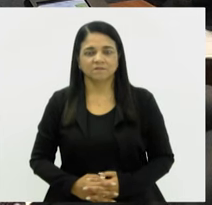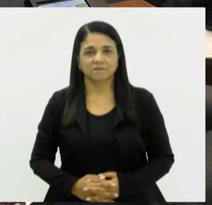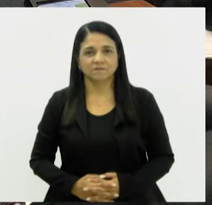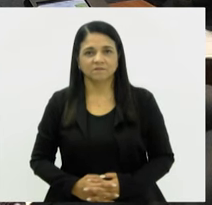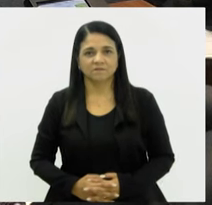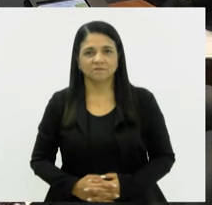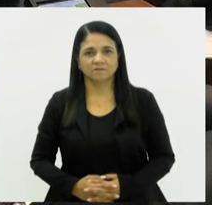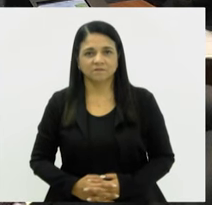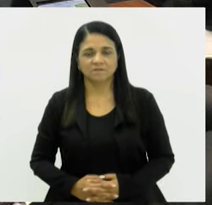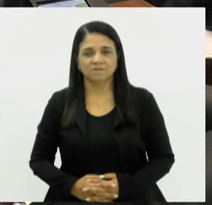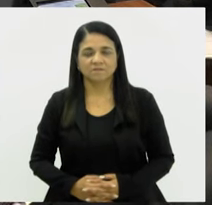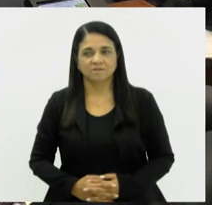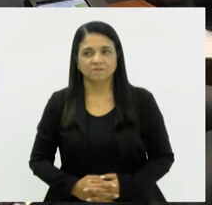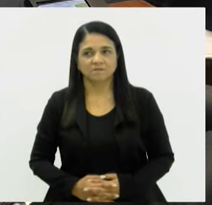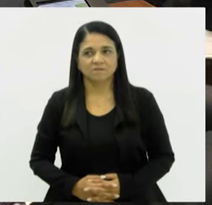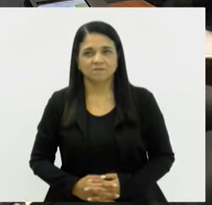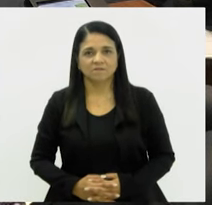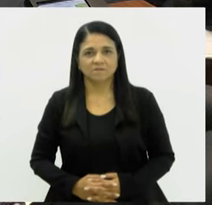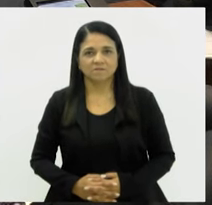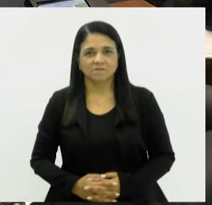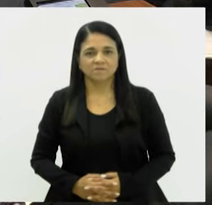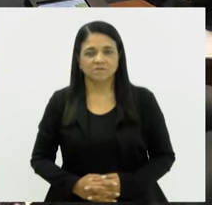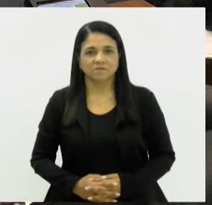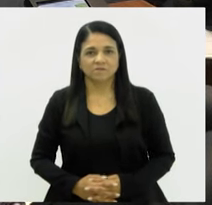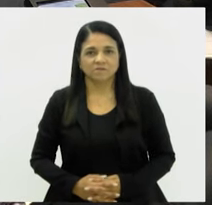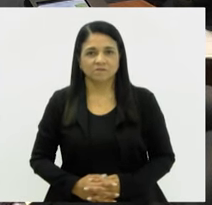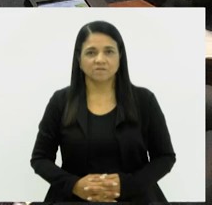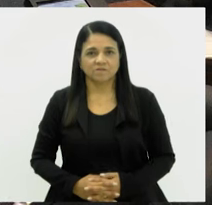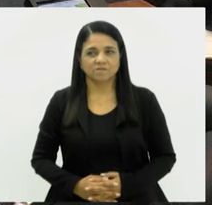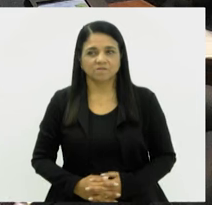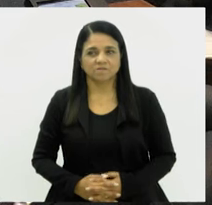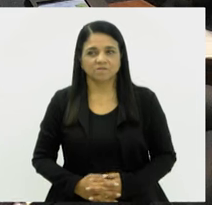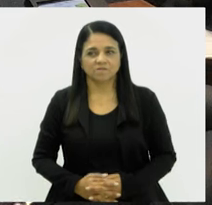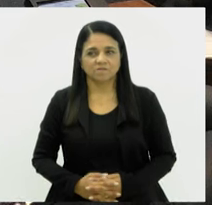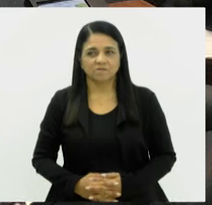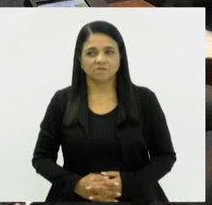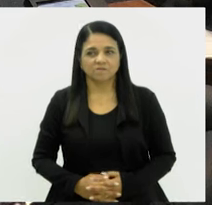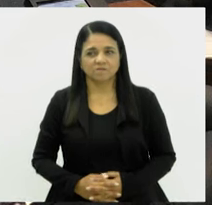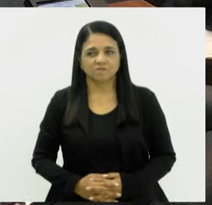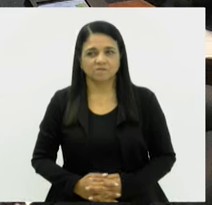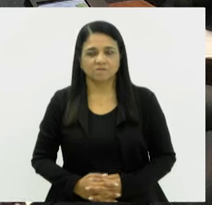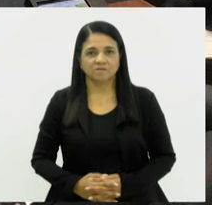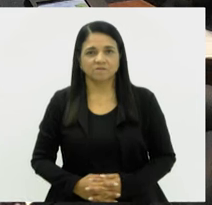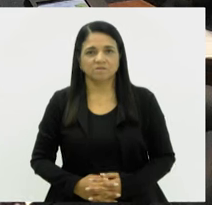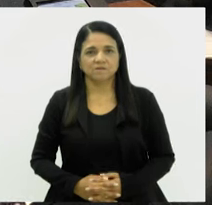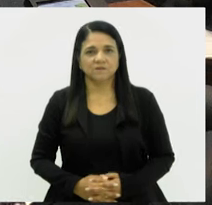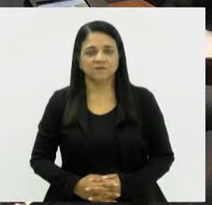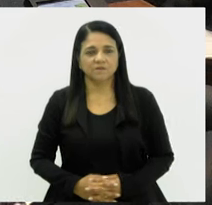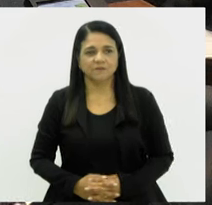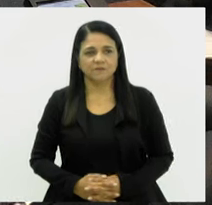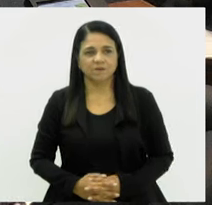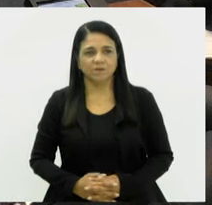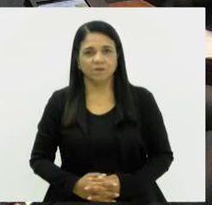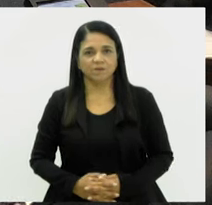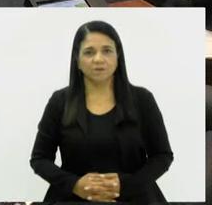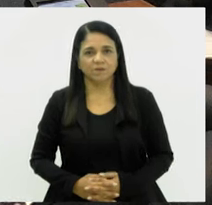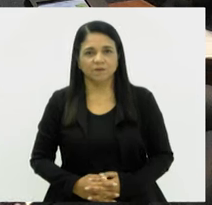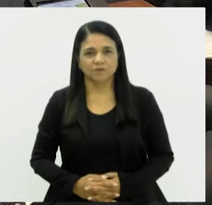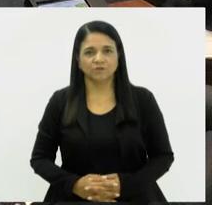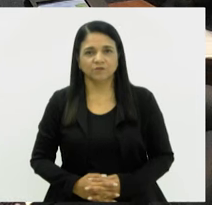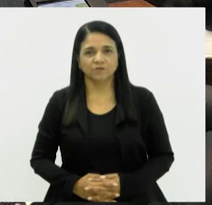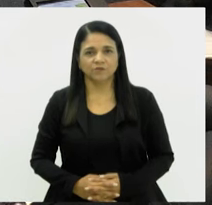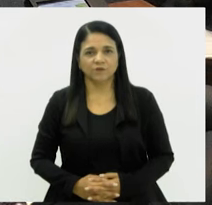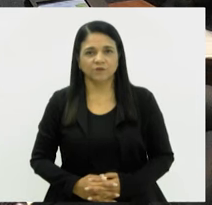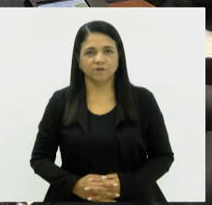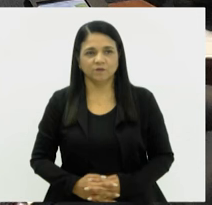Tá. Deixa eu até falar com ele aqui agora. A procuradoria falou que não tem conta. Meu irmão, tô com a pica nisso aí, mano. Tô me